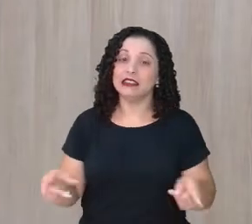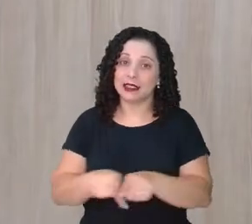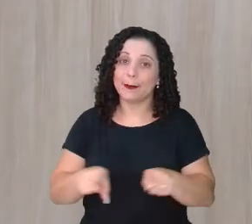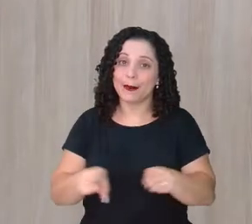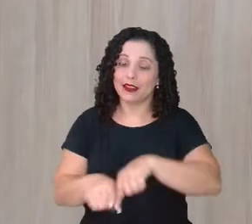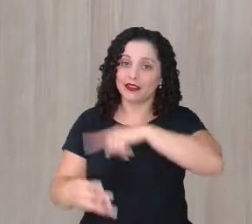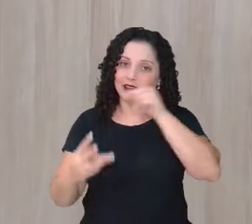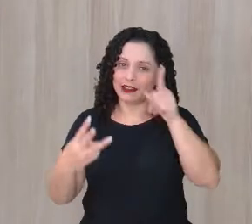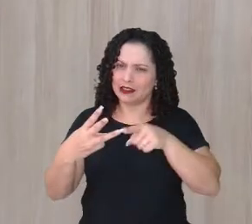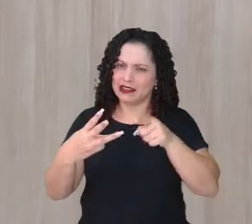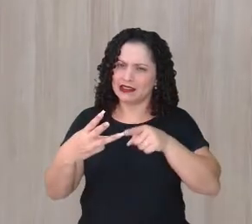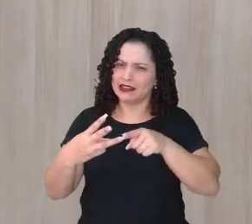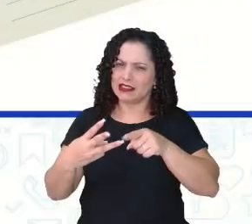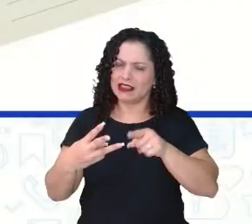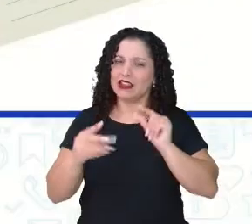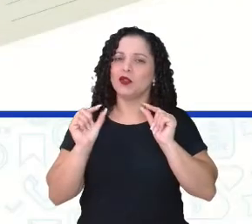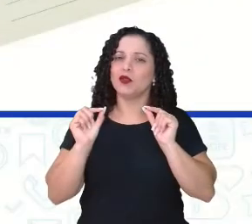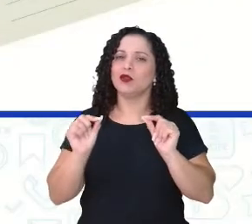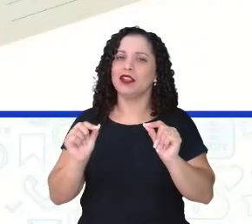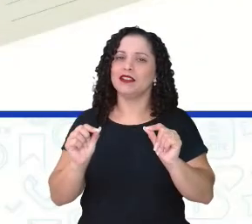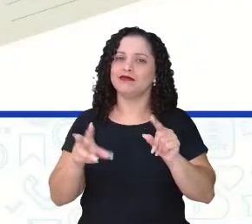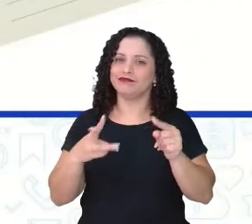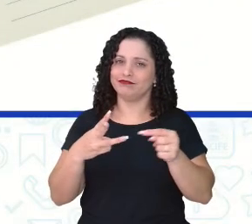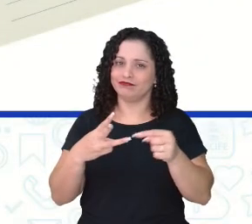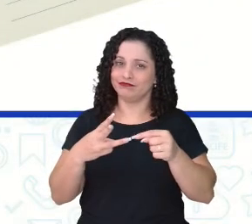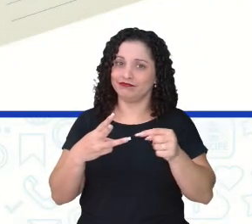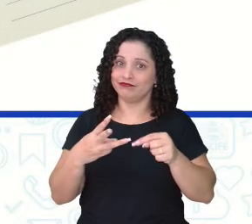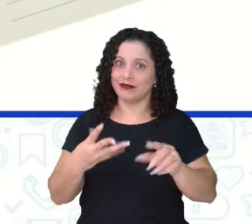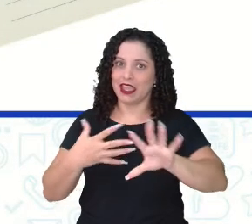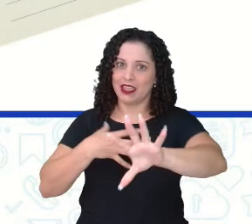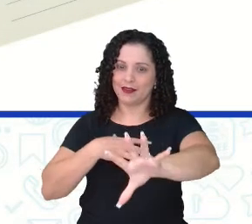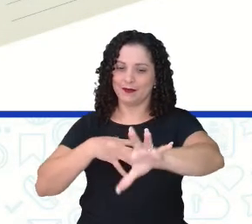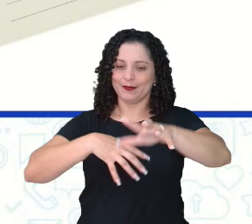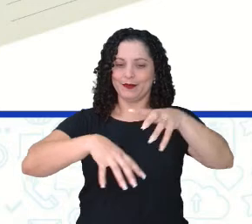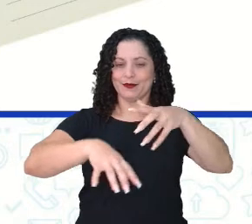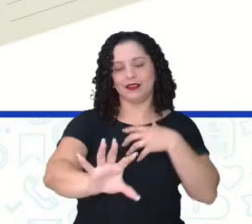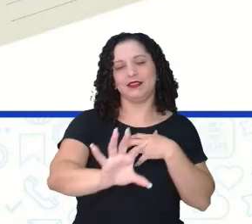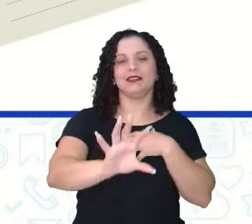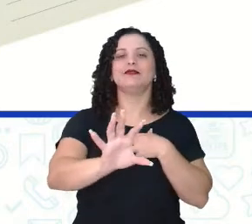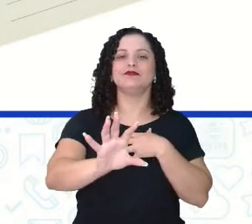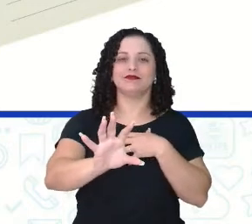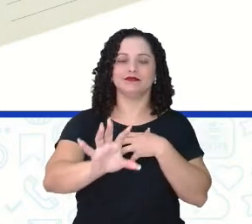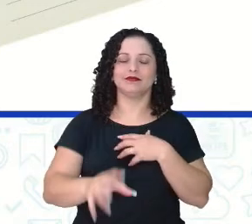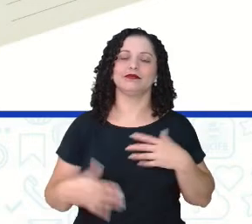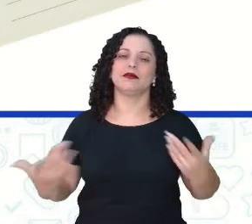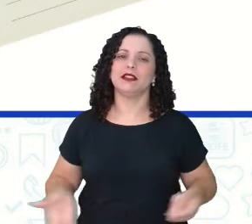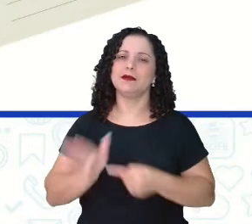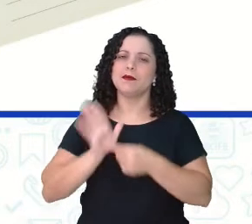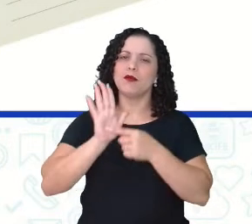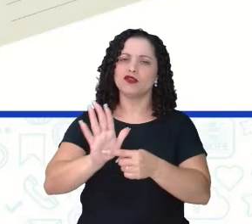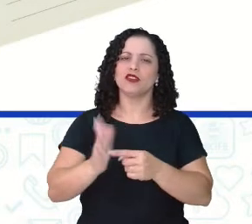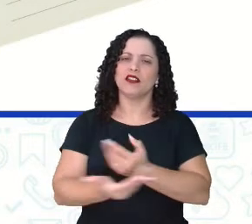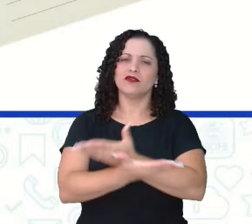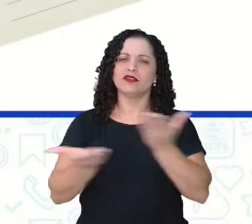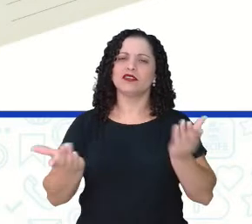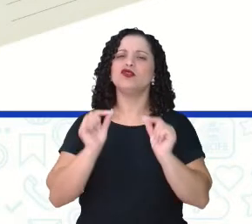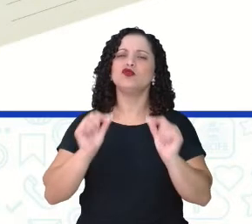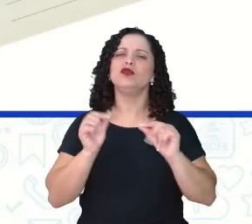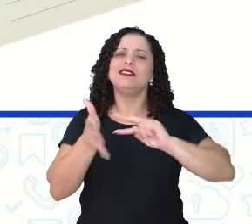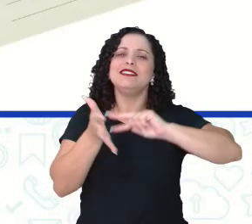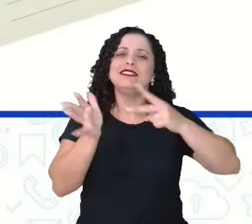uma palavrinha que eu estou dando aí uma ênfase maior, empatia. E trouxe para vocês o que é empatia.